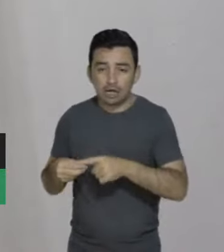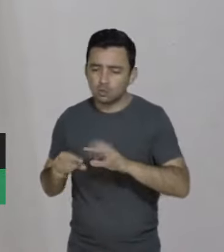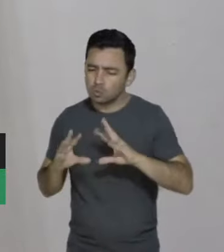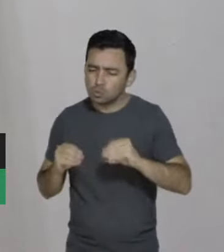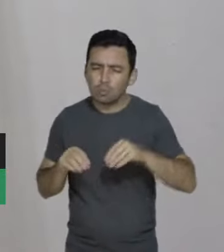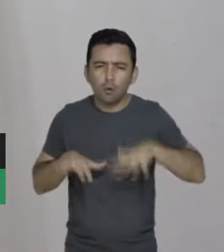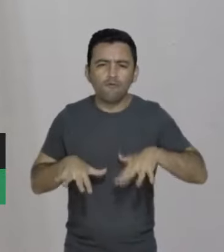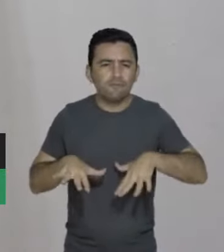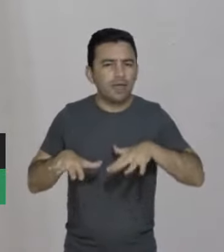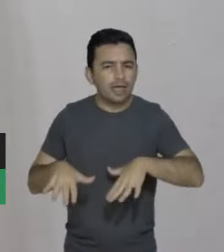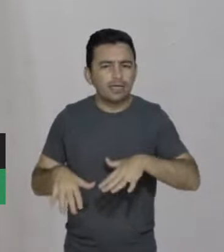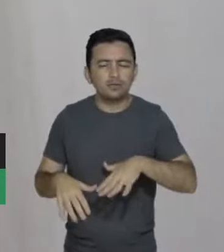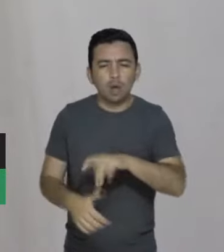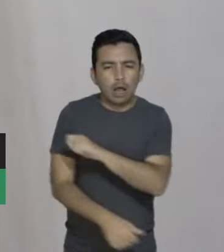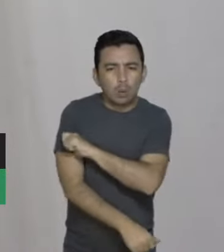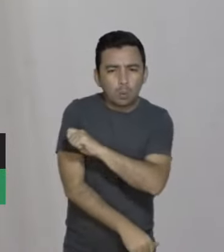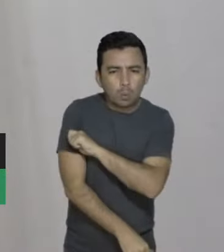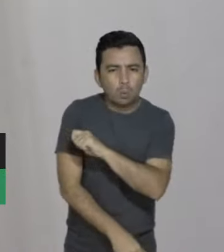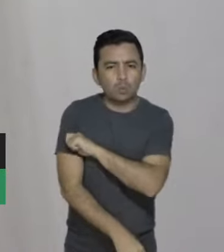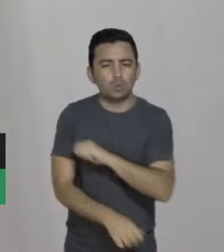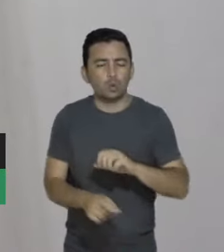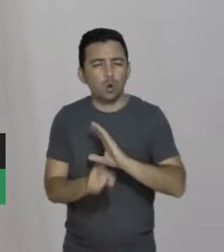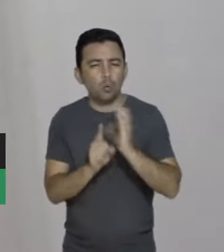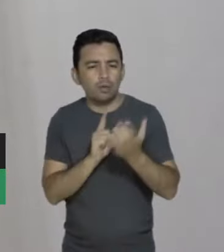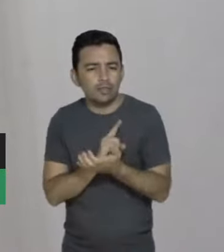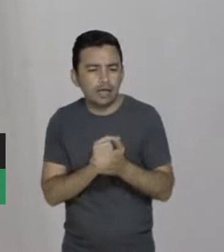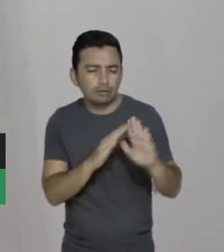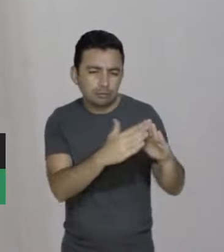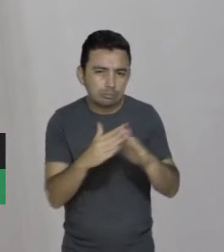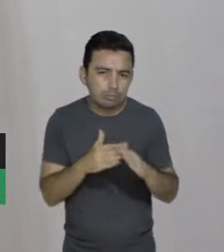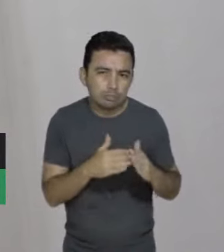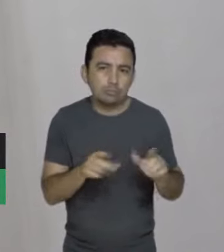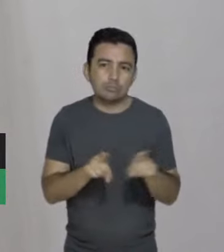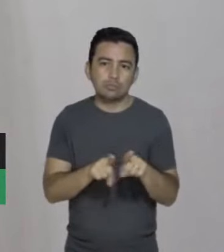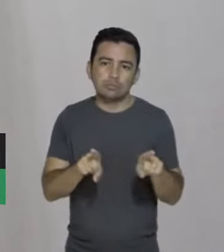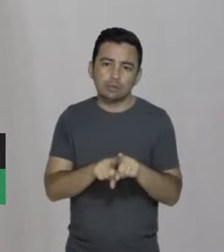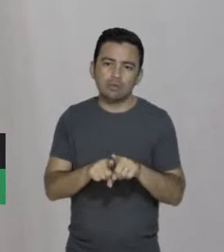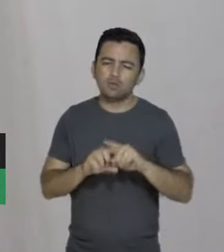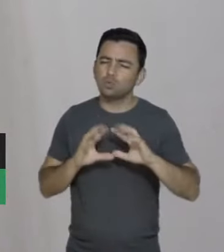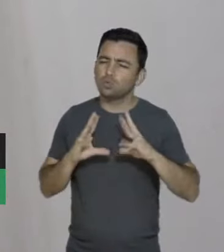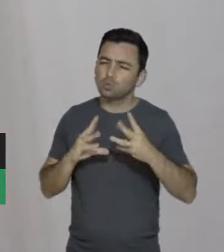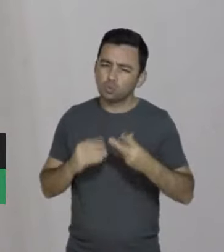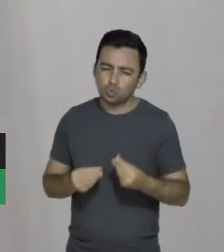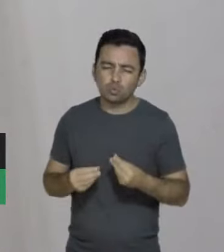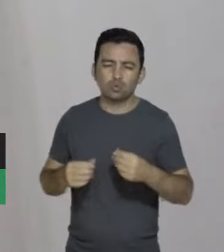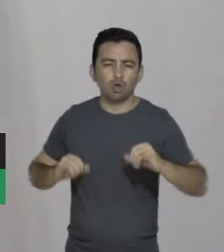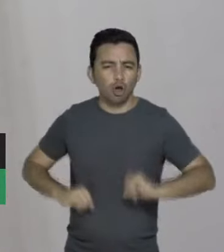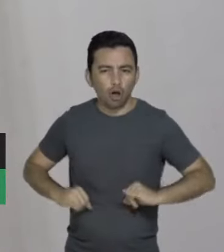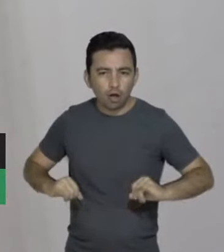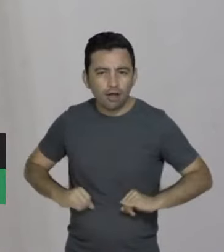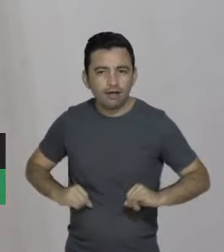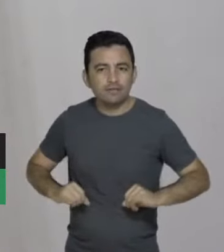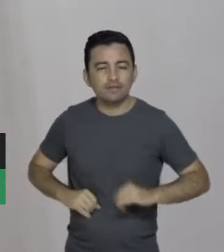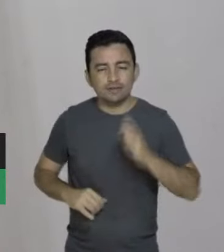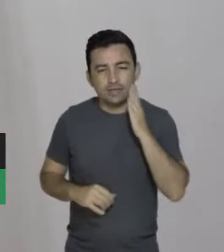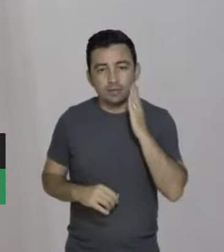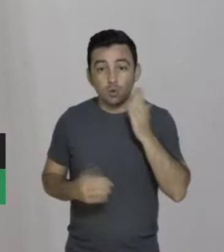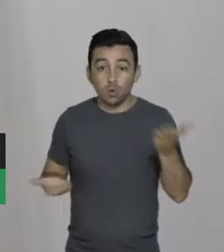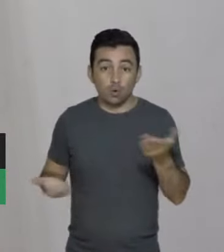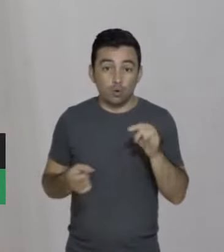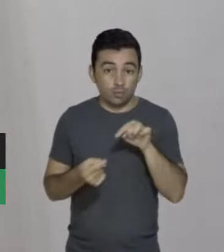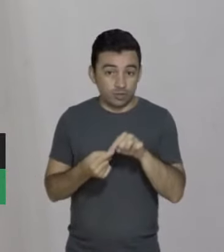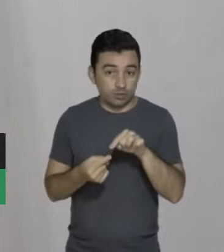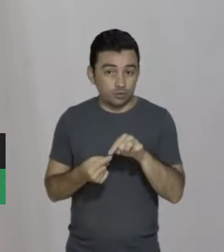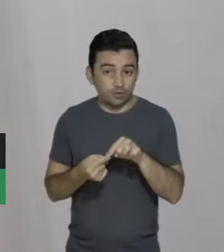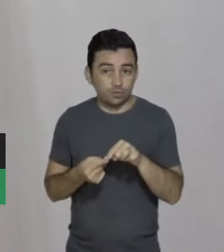estudantis das Comunidades e periferia mas também todas as juventude que tem sofrido com esse momento a nossa a nossa objetiva com essa